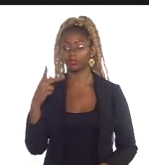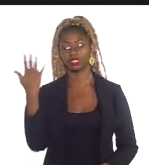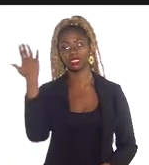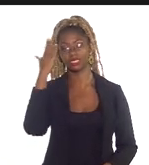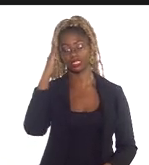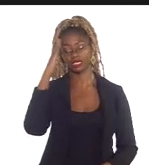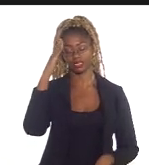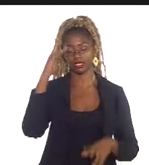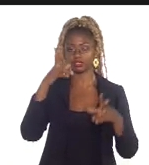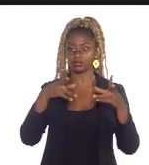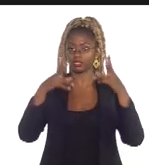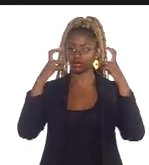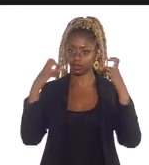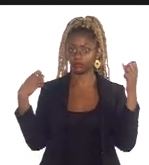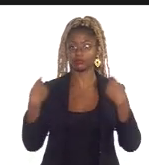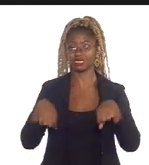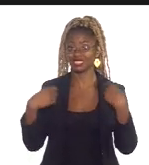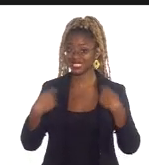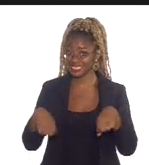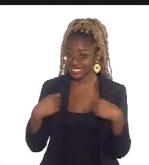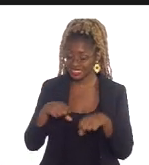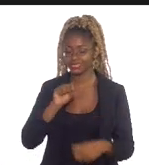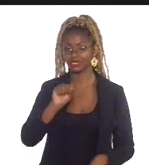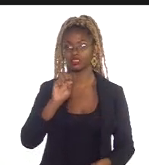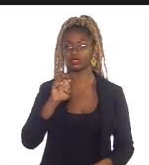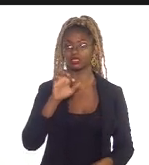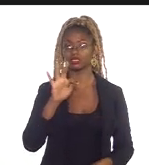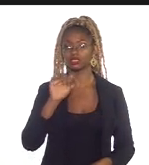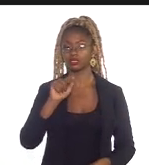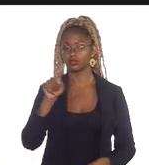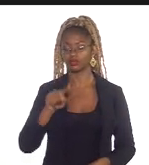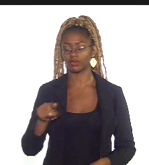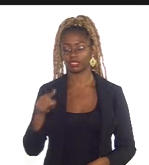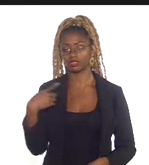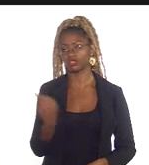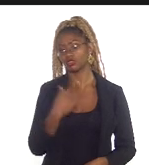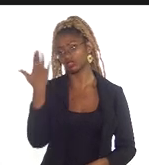a ANP precisa da Cefaz e entendemos que a Cefaz